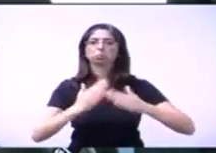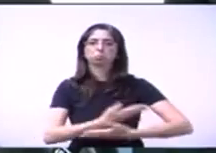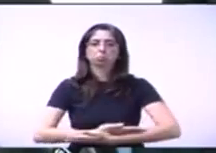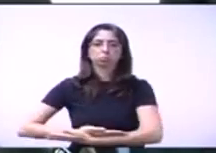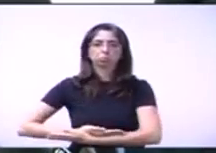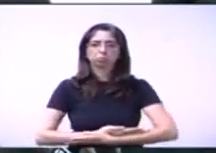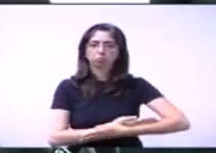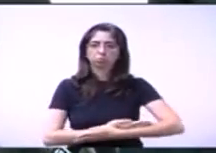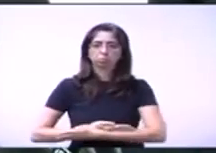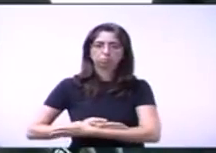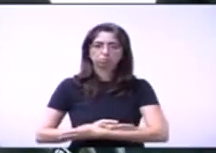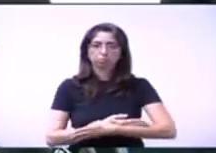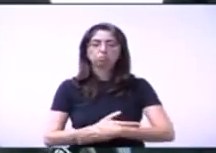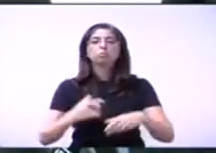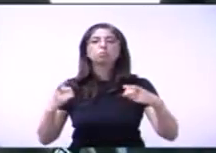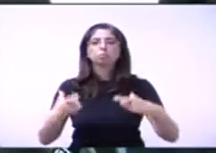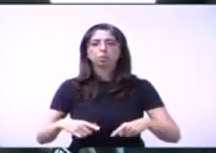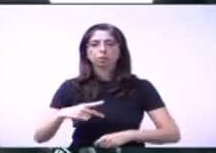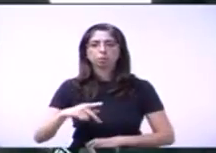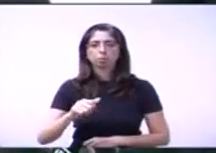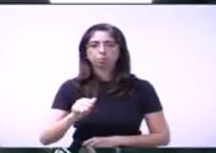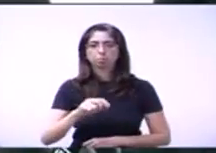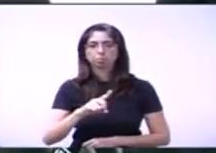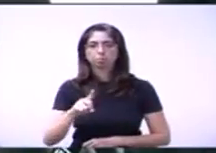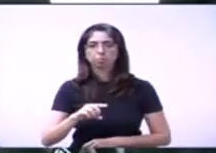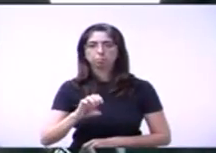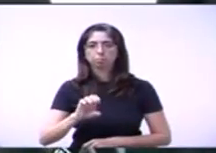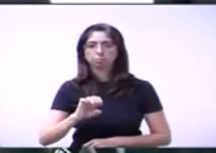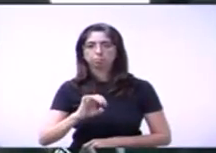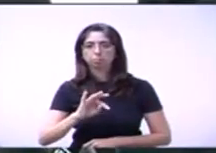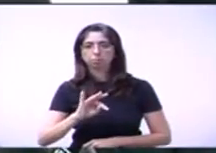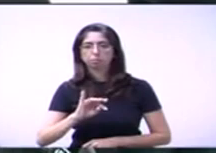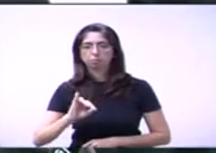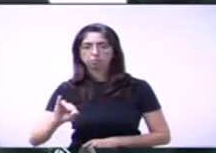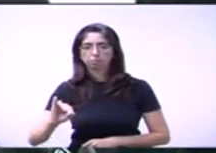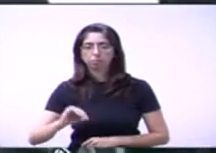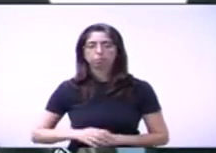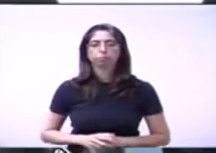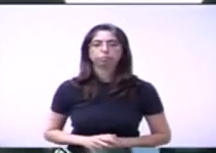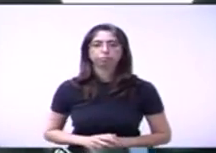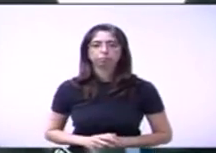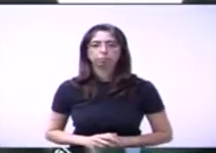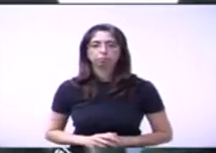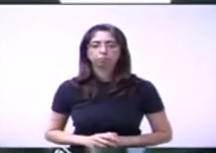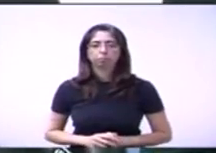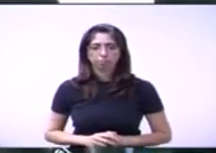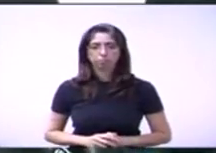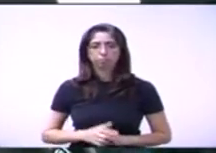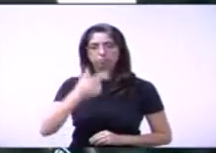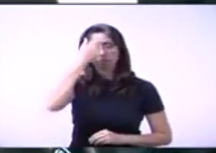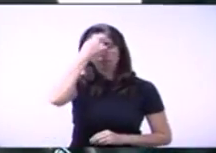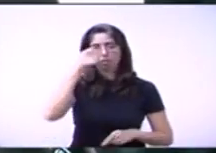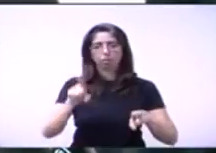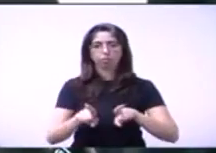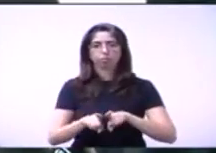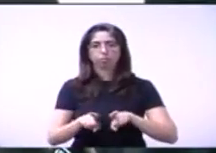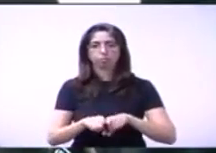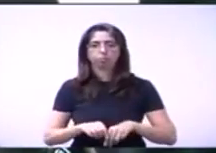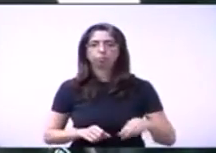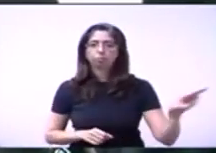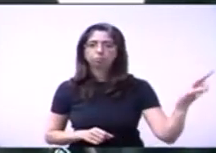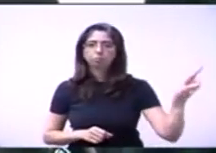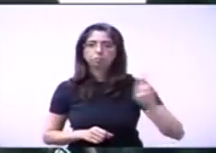creche municipal no Residencial Pazete. 128, do vereador Edilcinho Rodrigues,